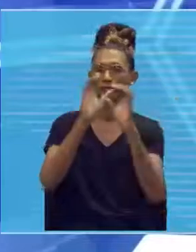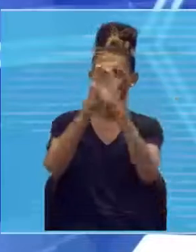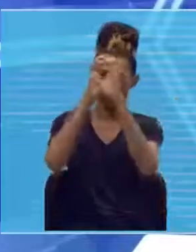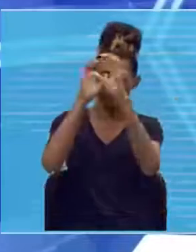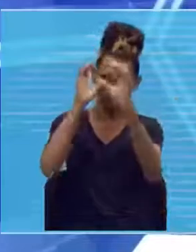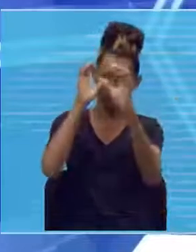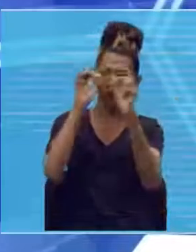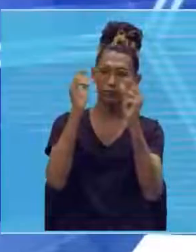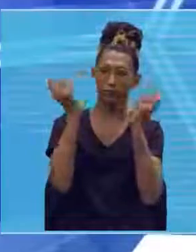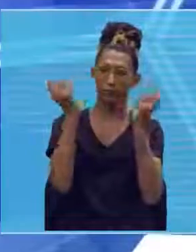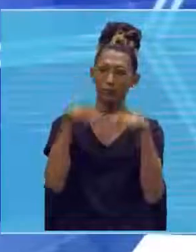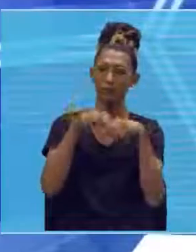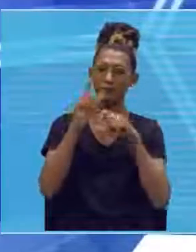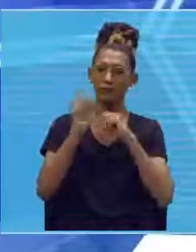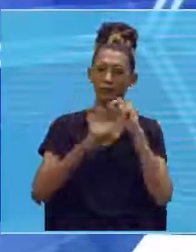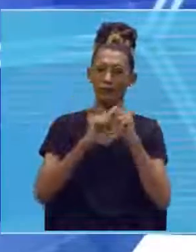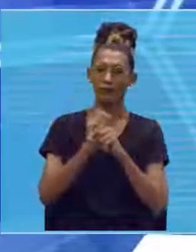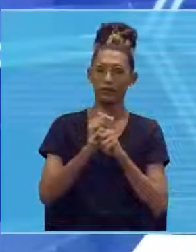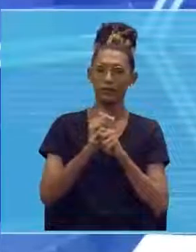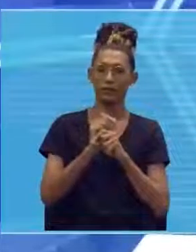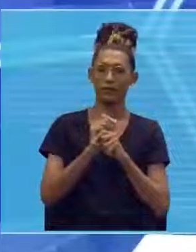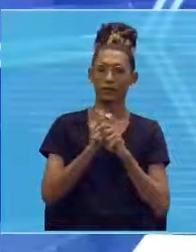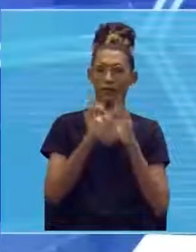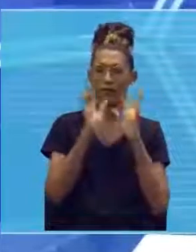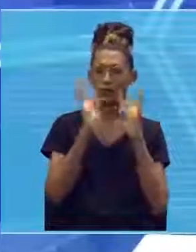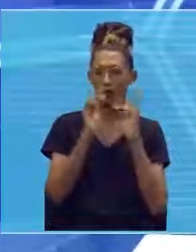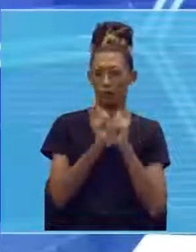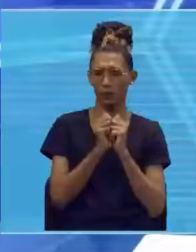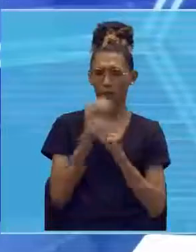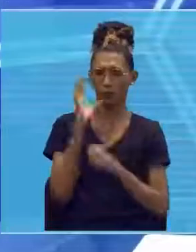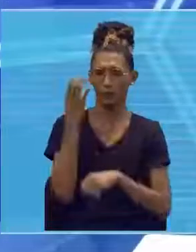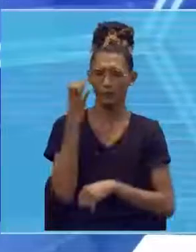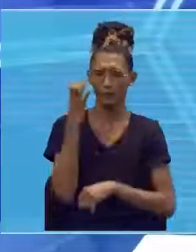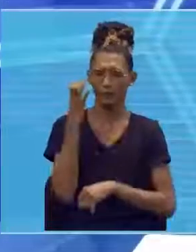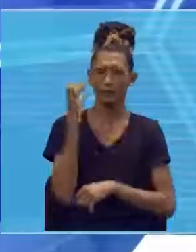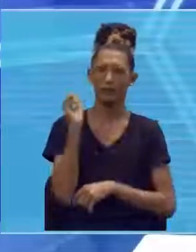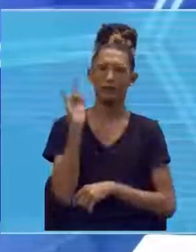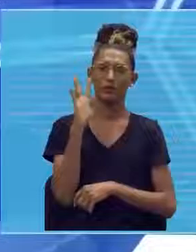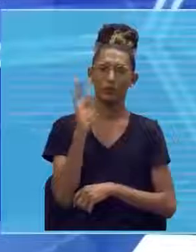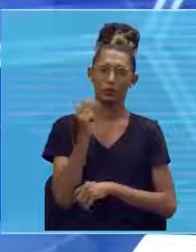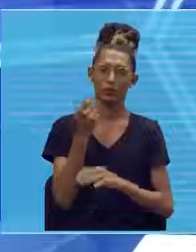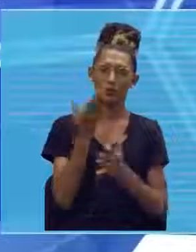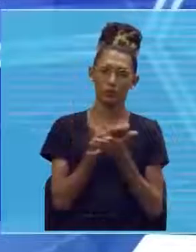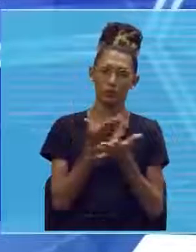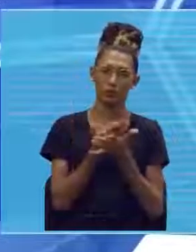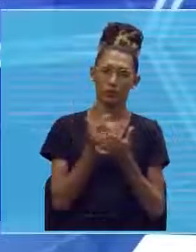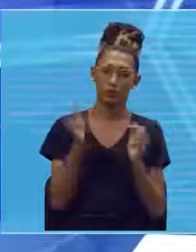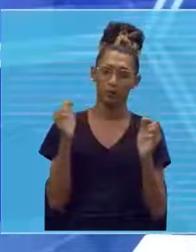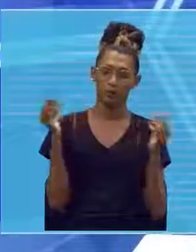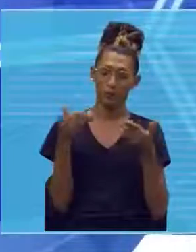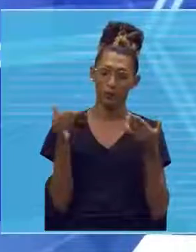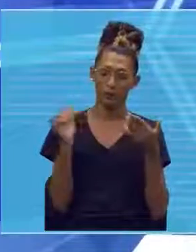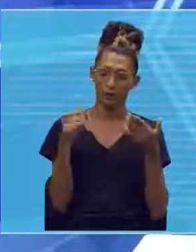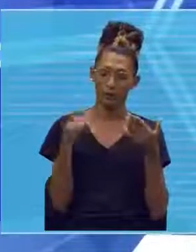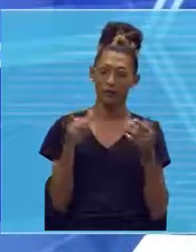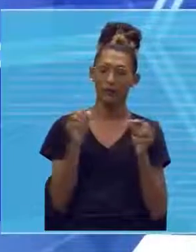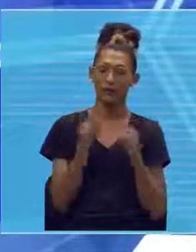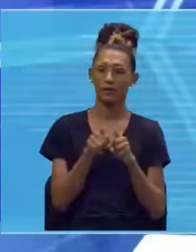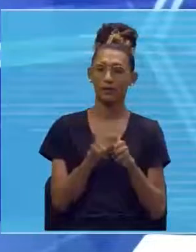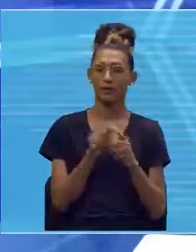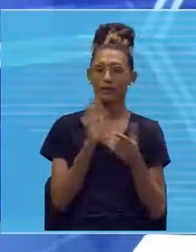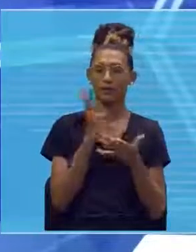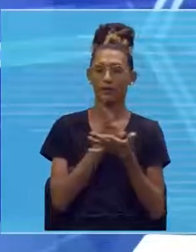gente poderia por exemplo pegar todas essas ciências tudo isso que a gente estuda aqui na nossa aula e